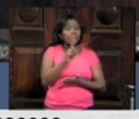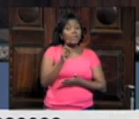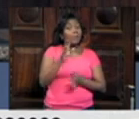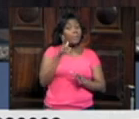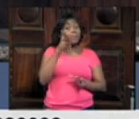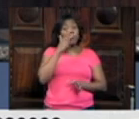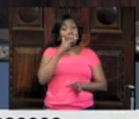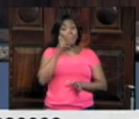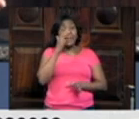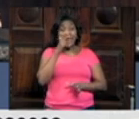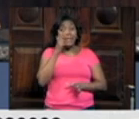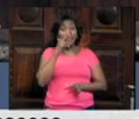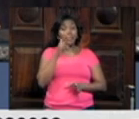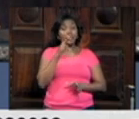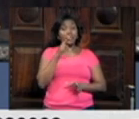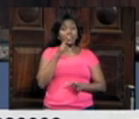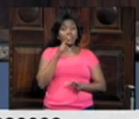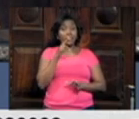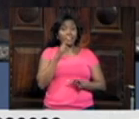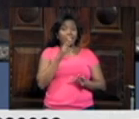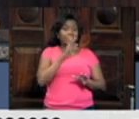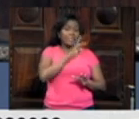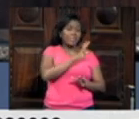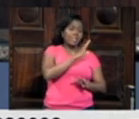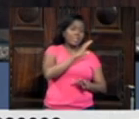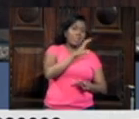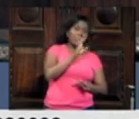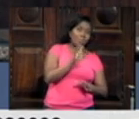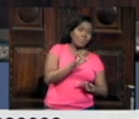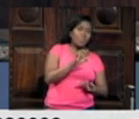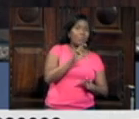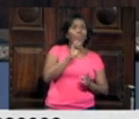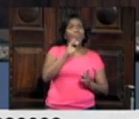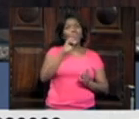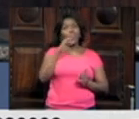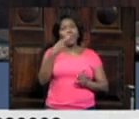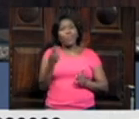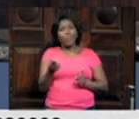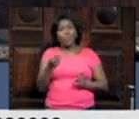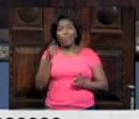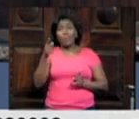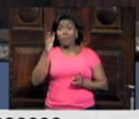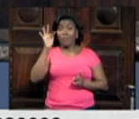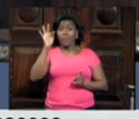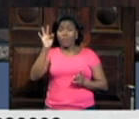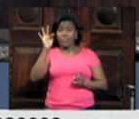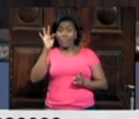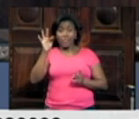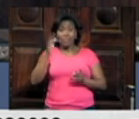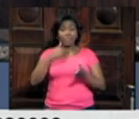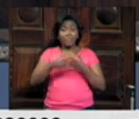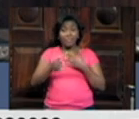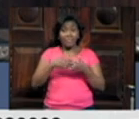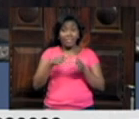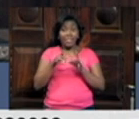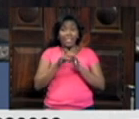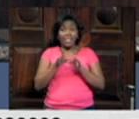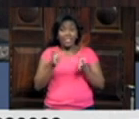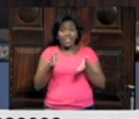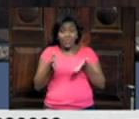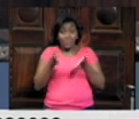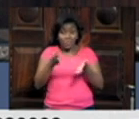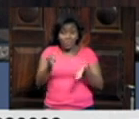por tudo aquilo, seja no Tribunal de Contas do Estado, ou seja a nível federal, para a concessão de